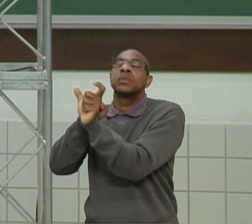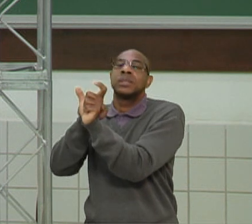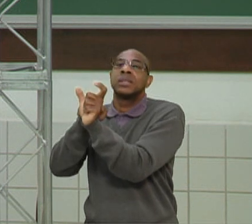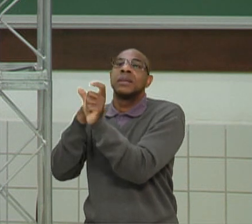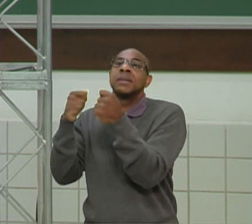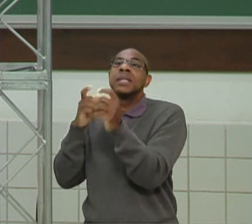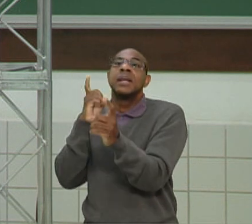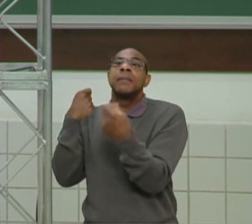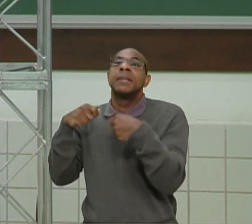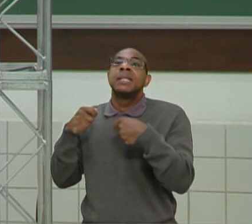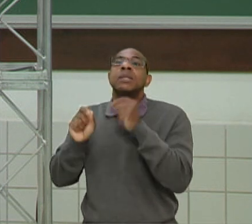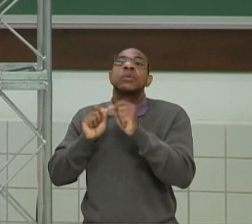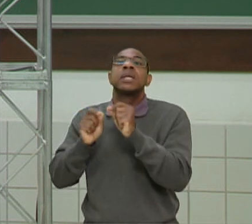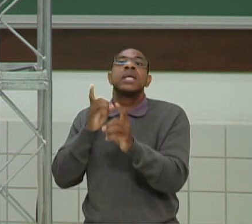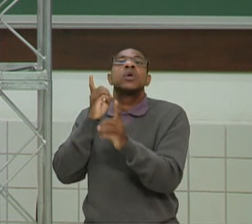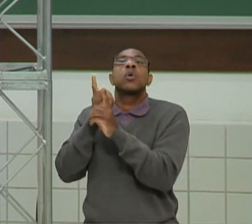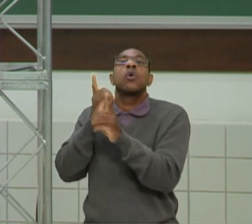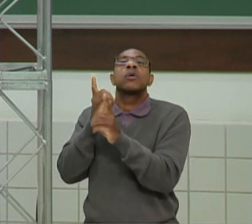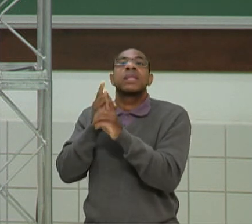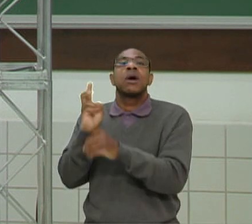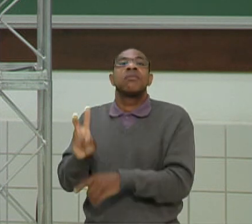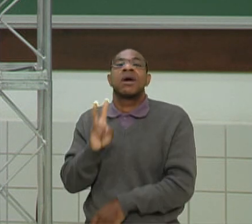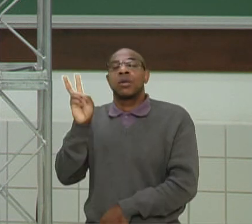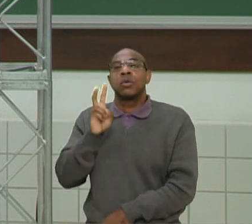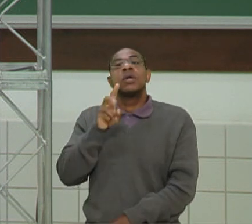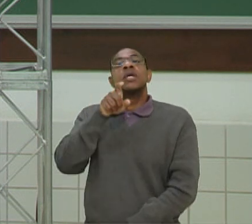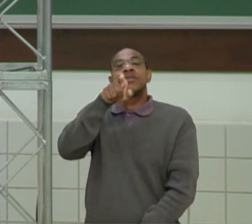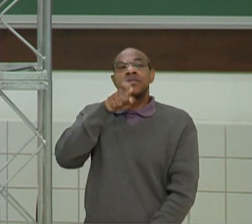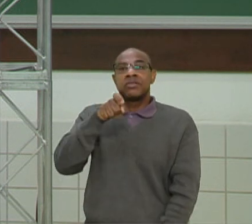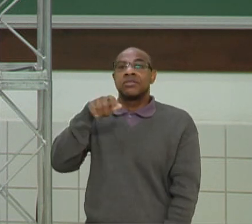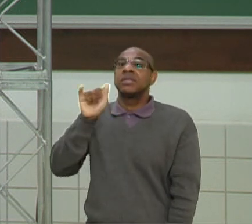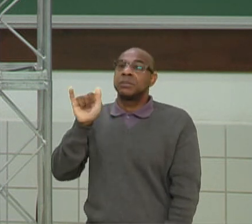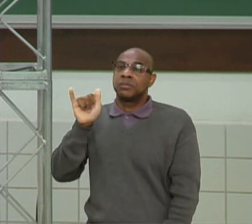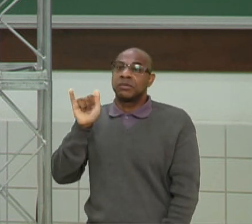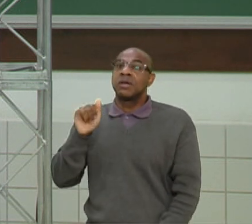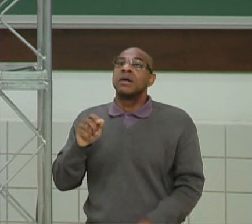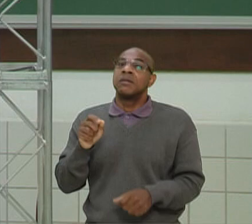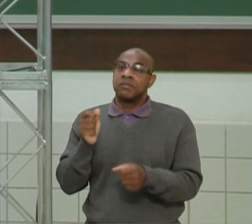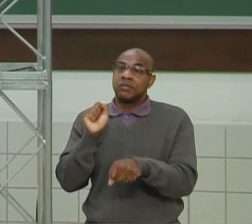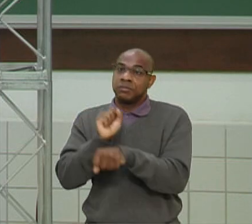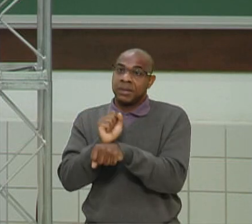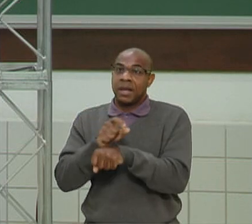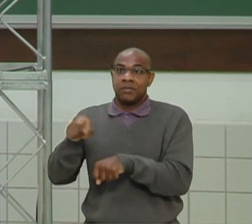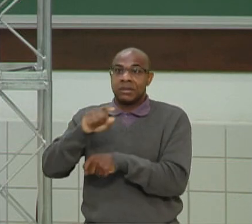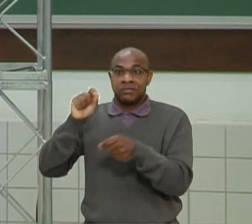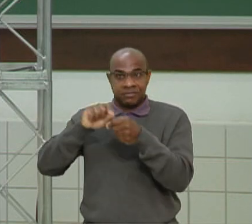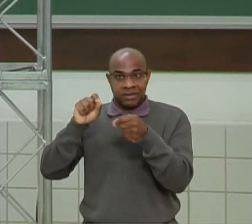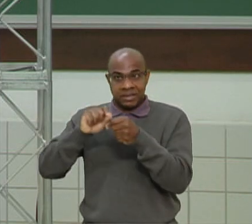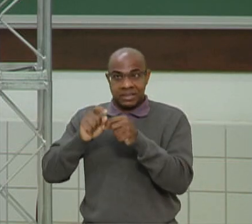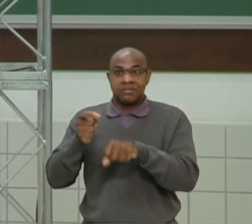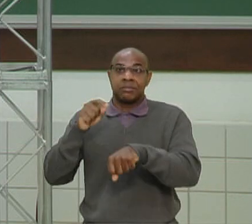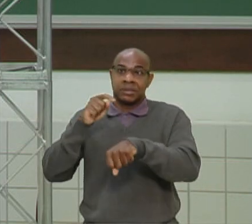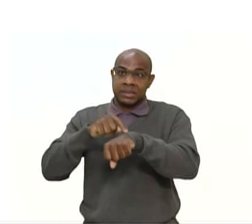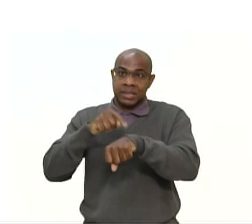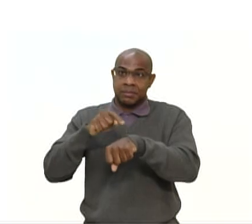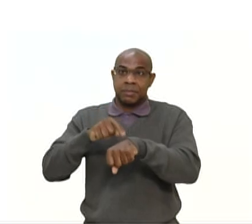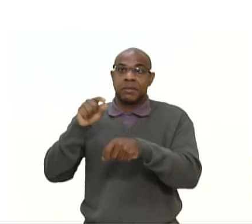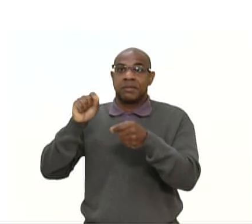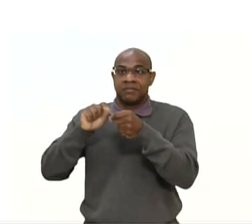resolverem, lembrando os conceitos das aulas anteriores. Depois a gente volta para conferir o resultado que vocês obtiveram.